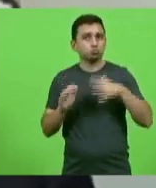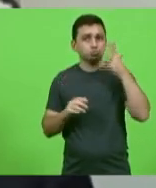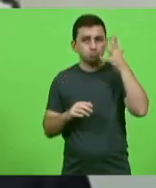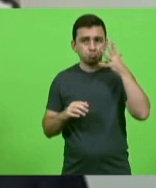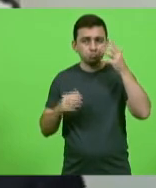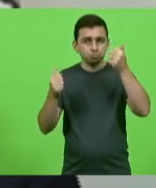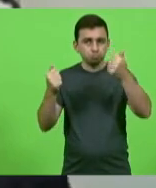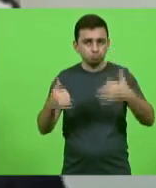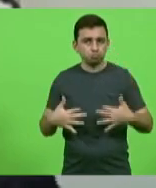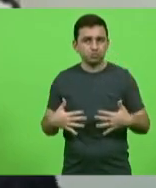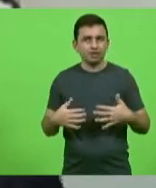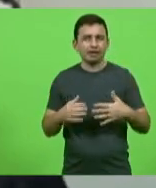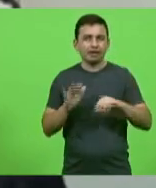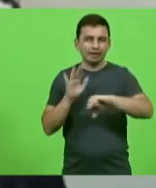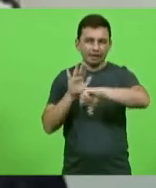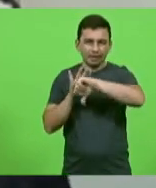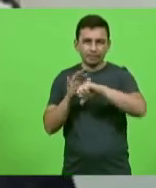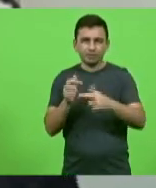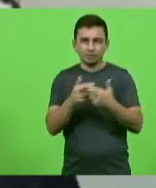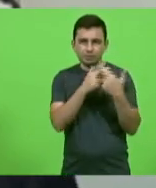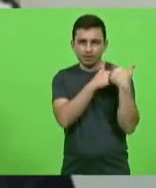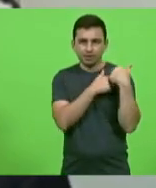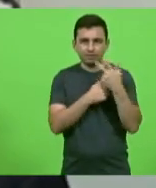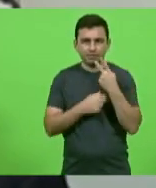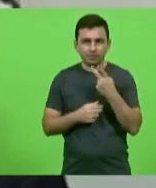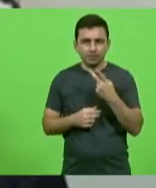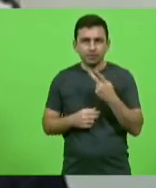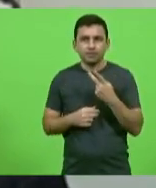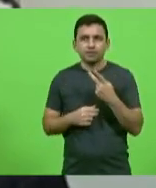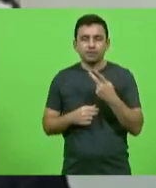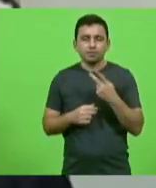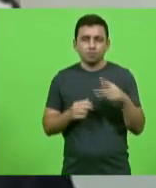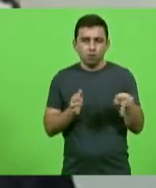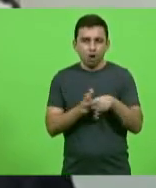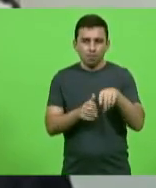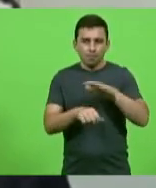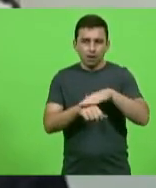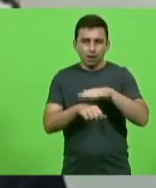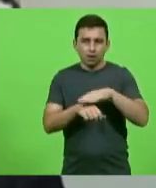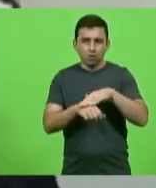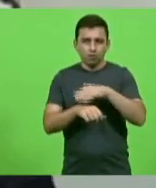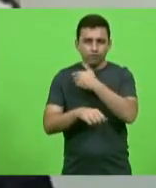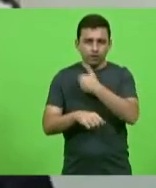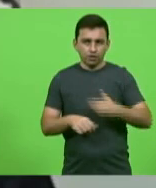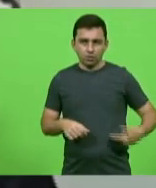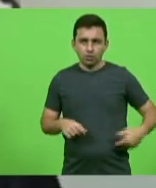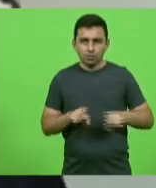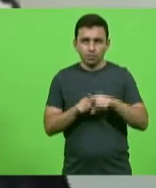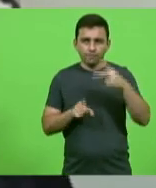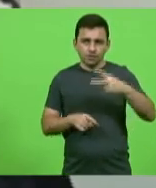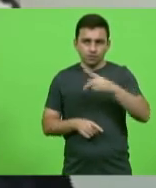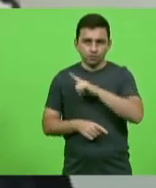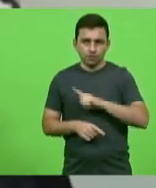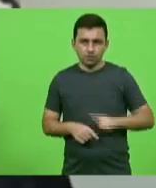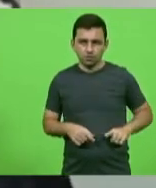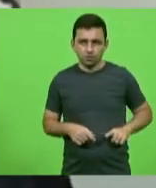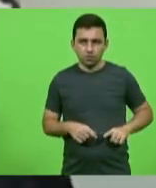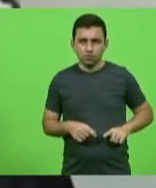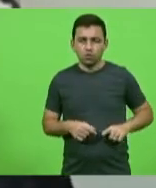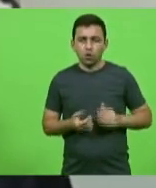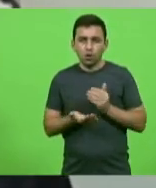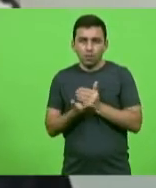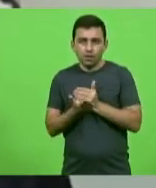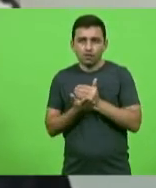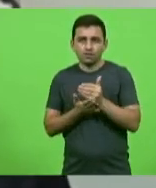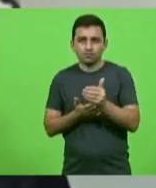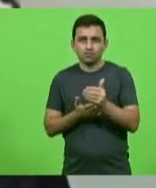e dos seus eventuais crimes de responsabilidade eu supostamente cometidos pelo Governador e pela vice-governadora relacionados na peça